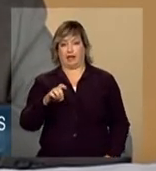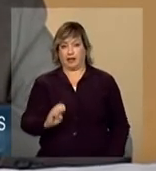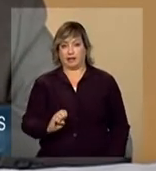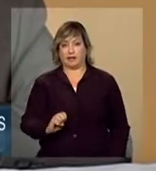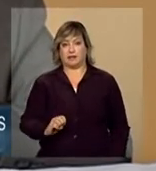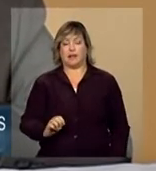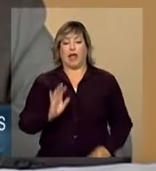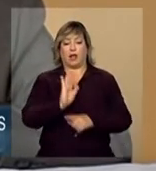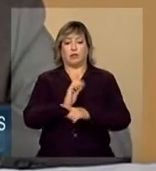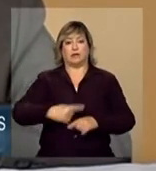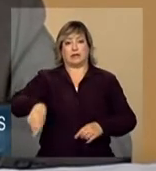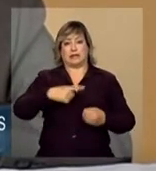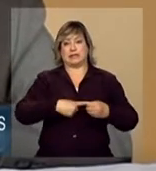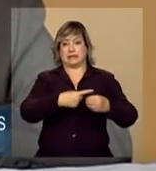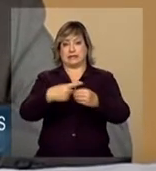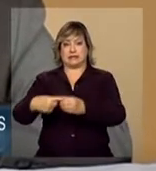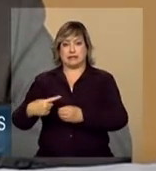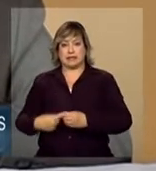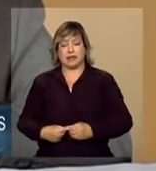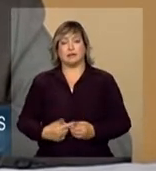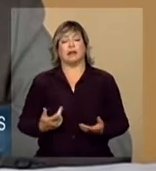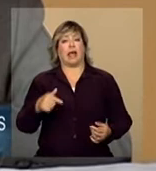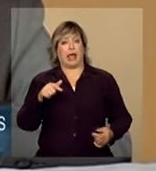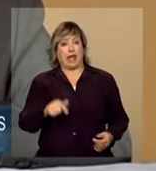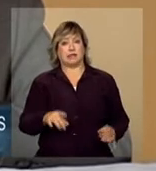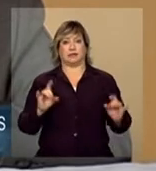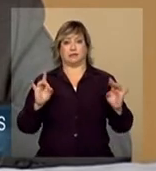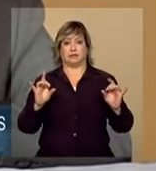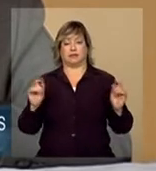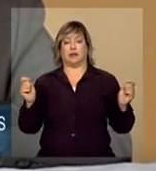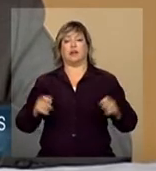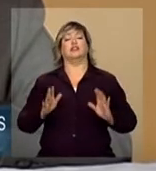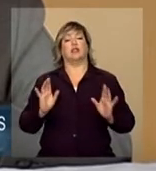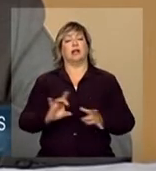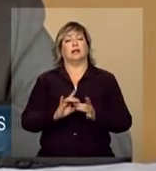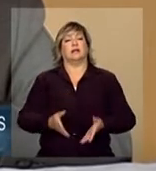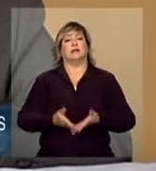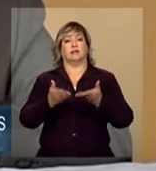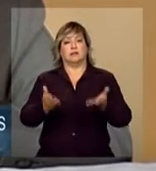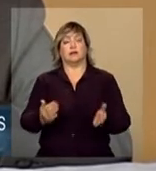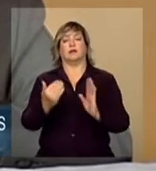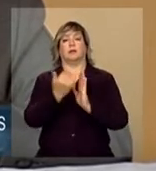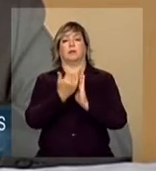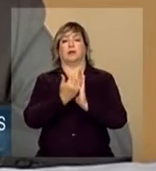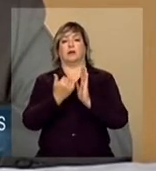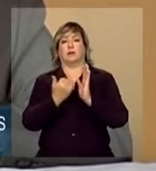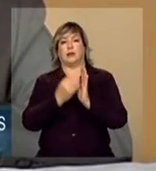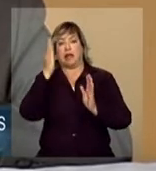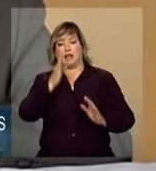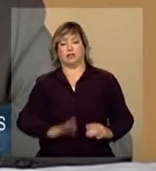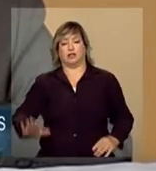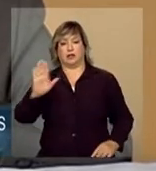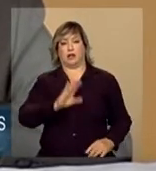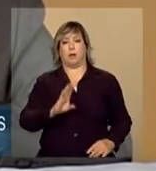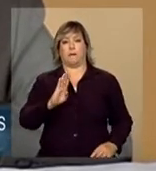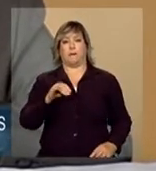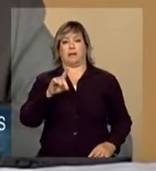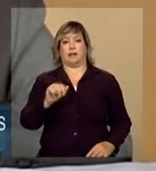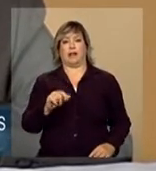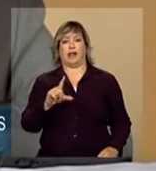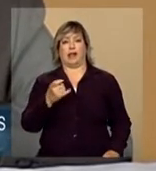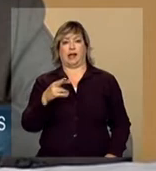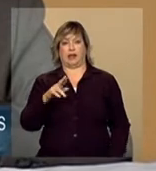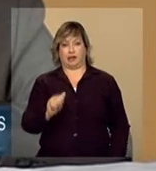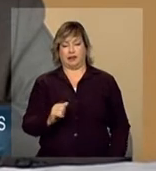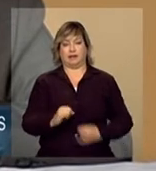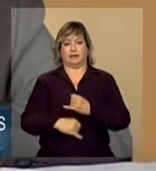essa alta capacidade já está disponível, então, para atendimento do Programa Nacional de Banda Larga. Além disso,